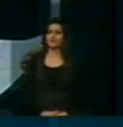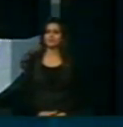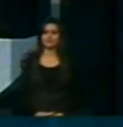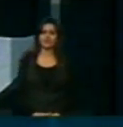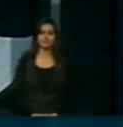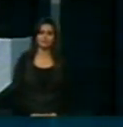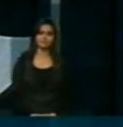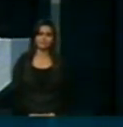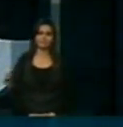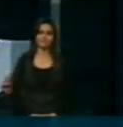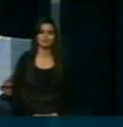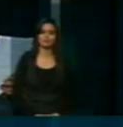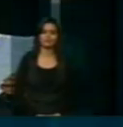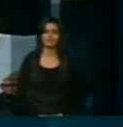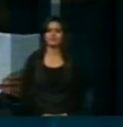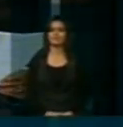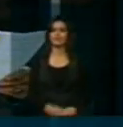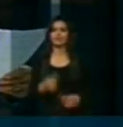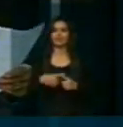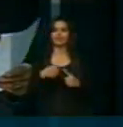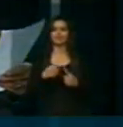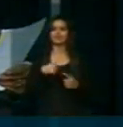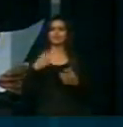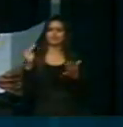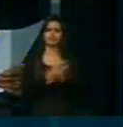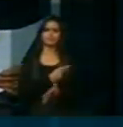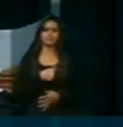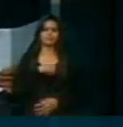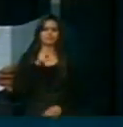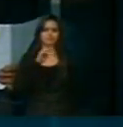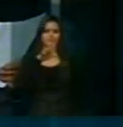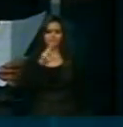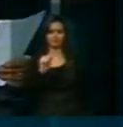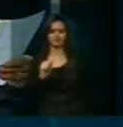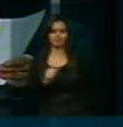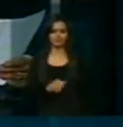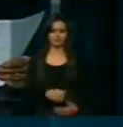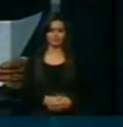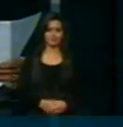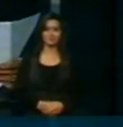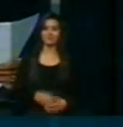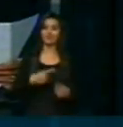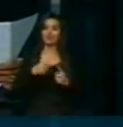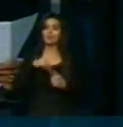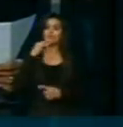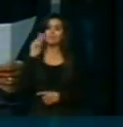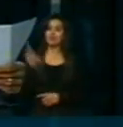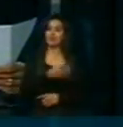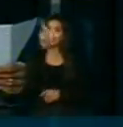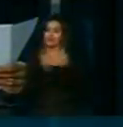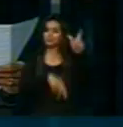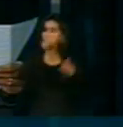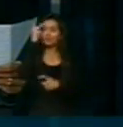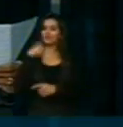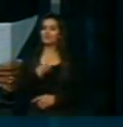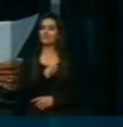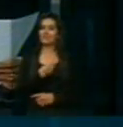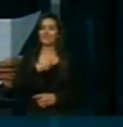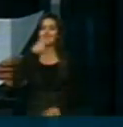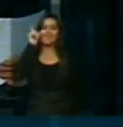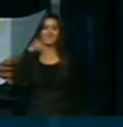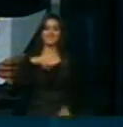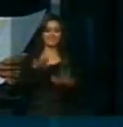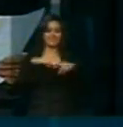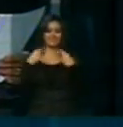multidões em júbilo na Praça da Liberdade. Correio Brasiliense, milhares de pessoas compareceram ontem às solenidades